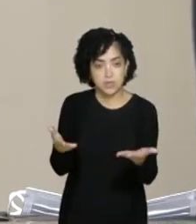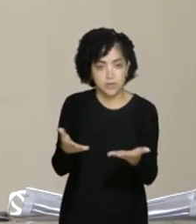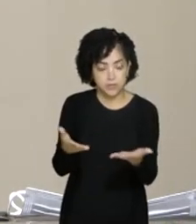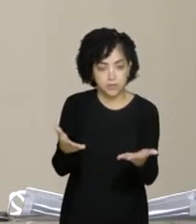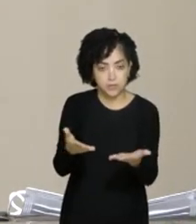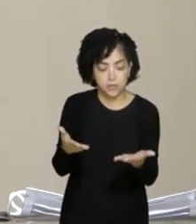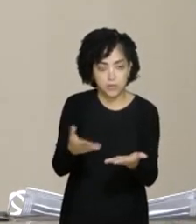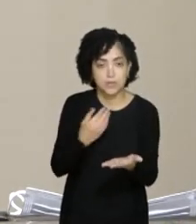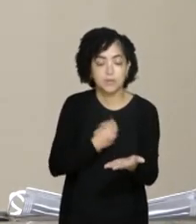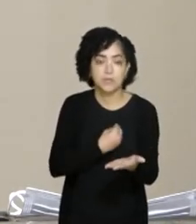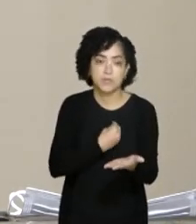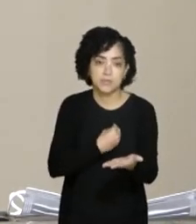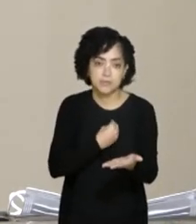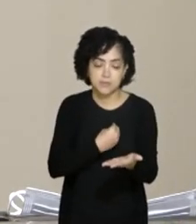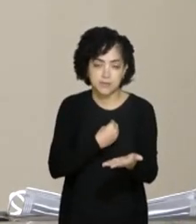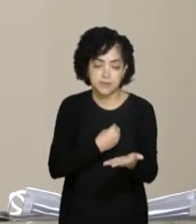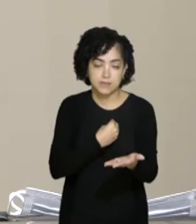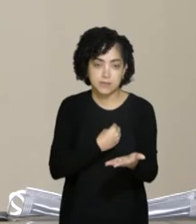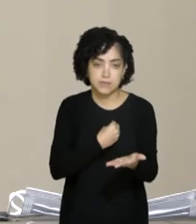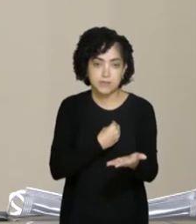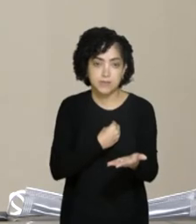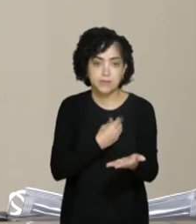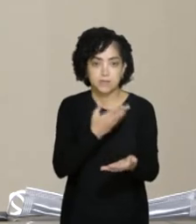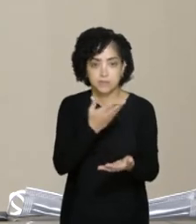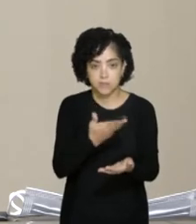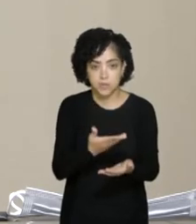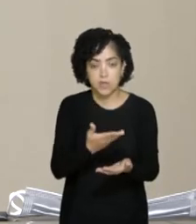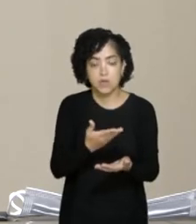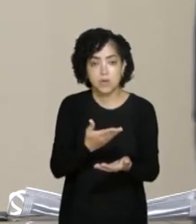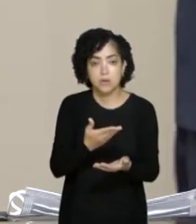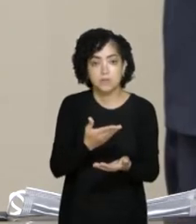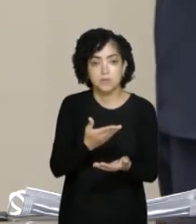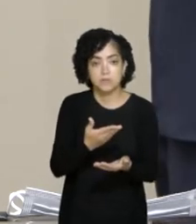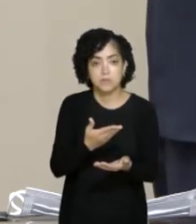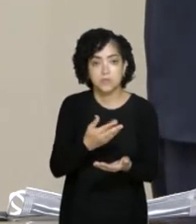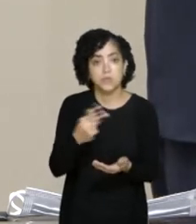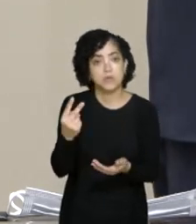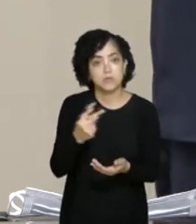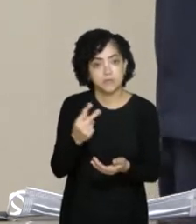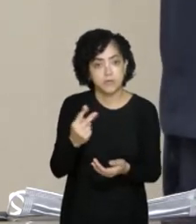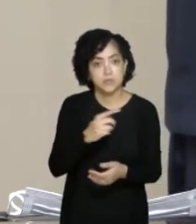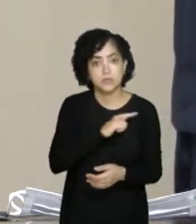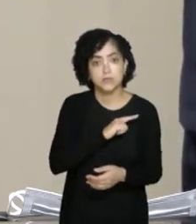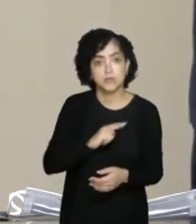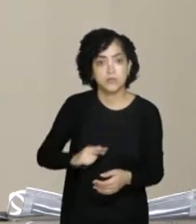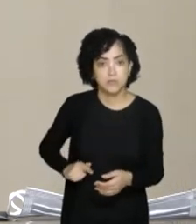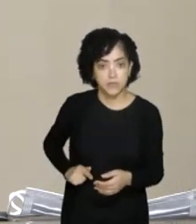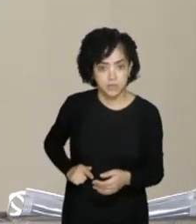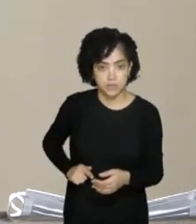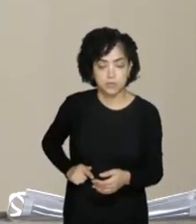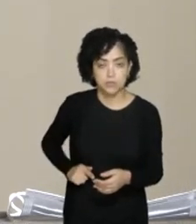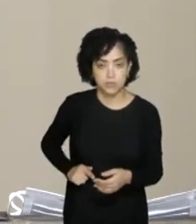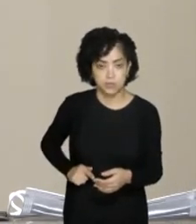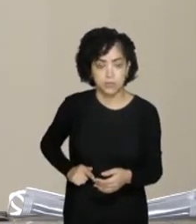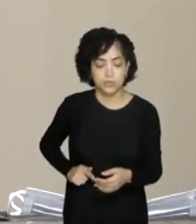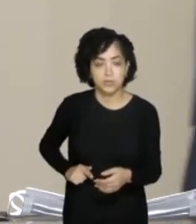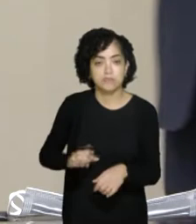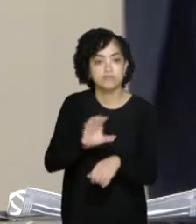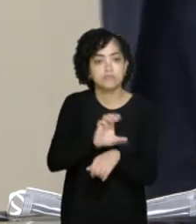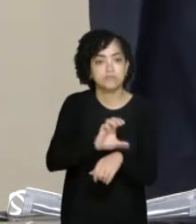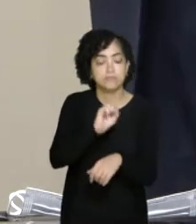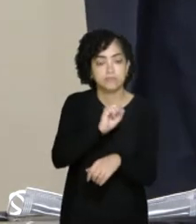a presença da excelentíssima senhora vice-governadora do Estado de Santa